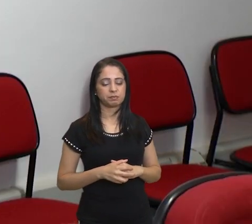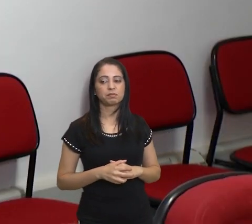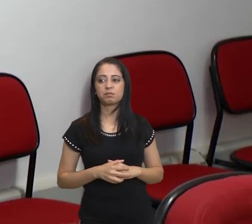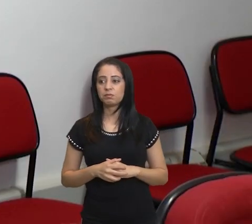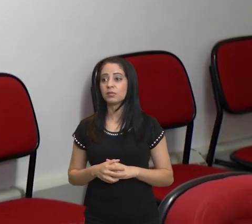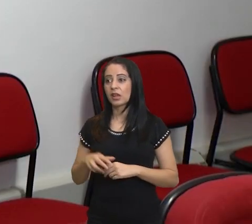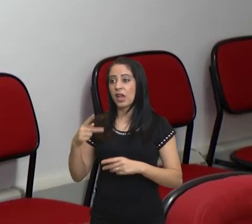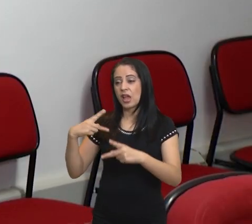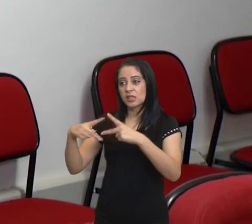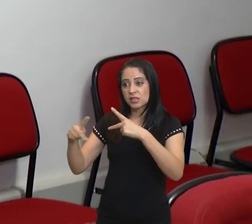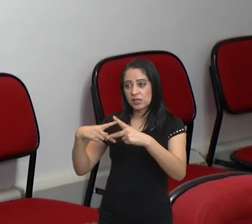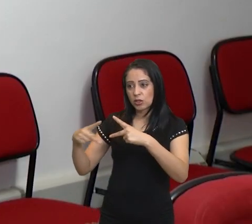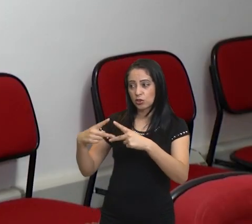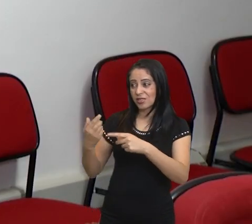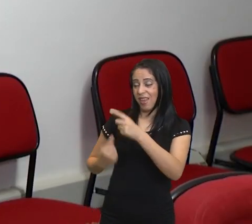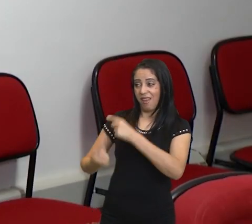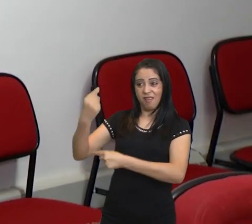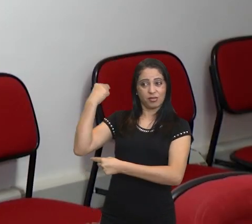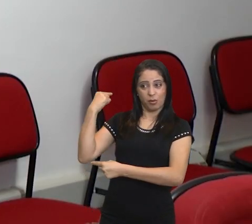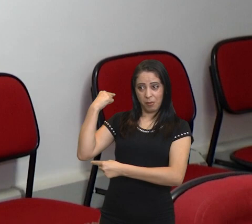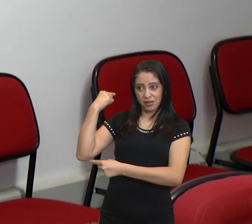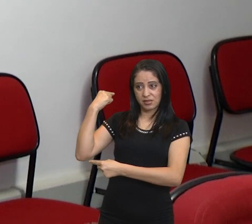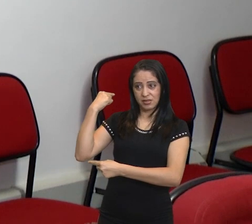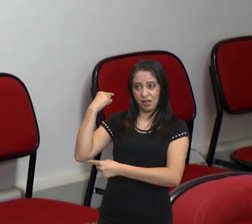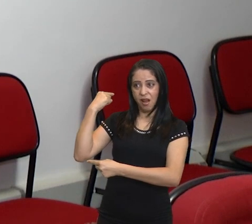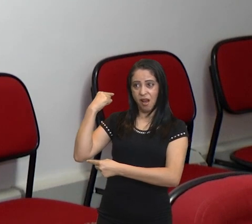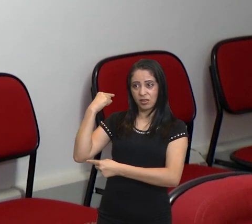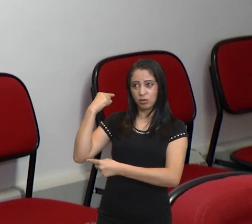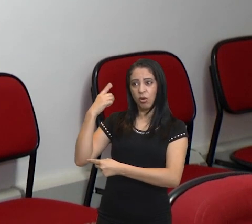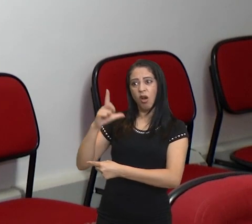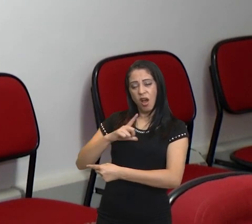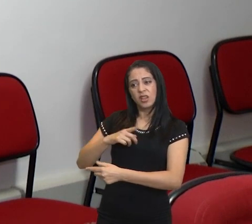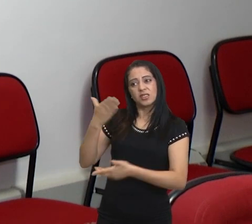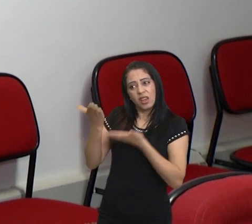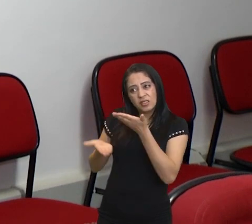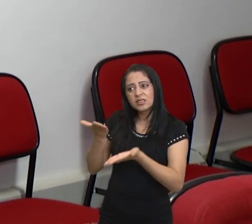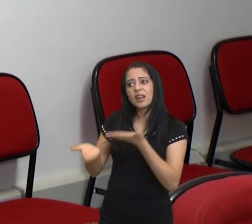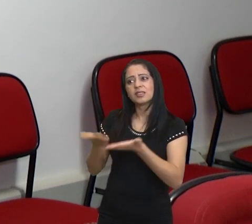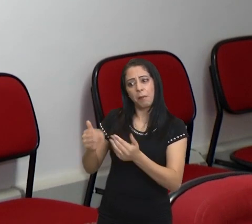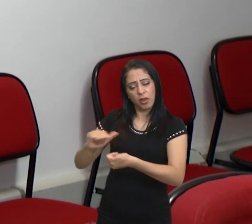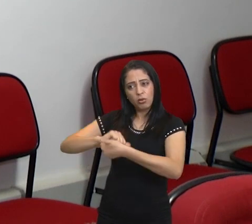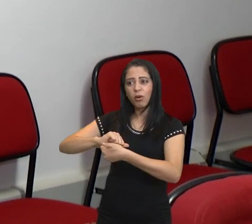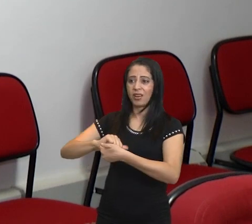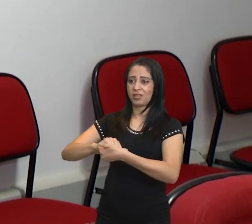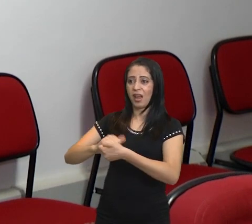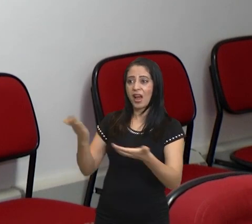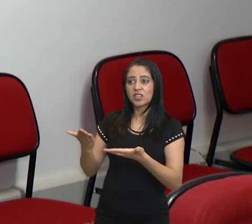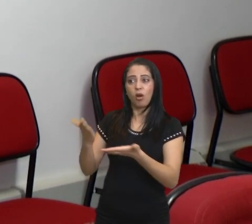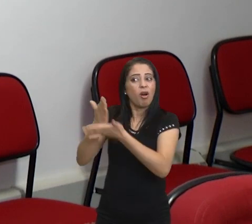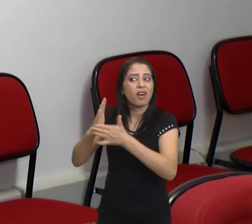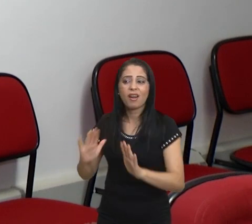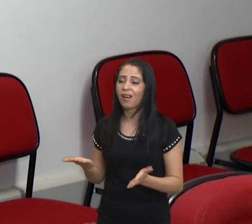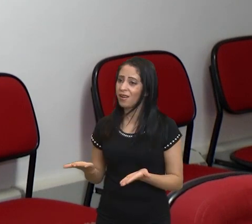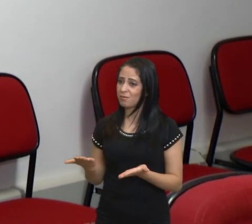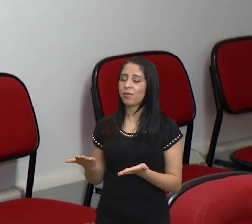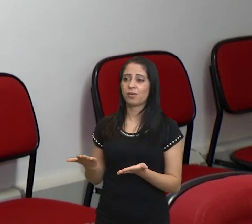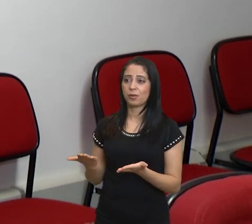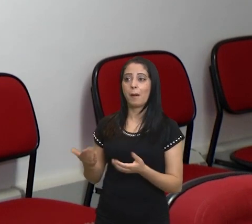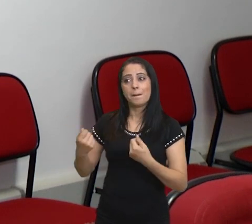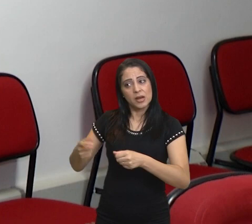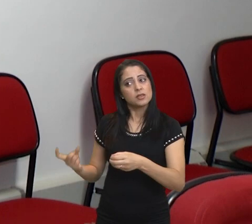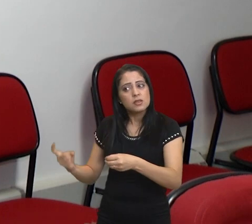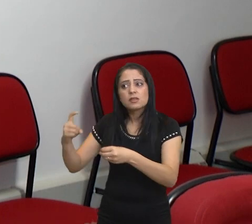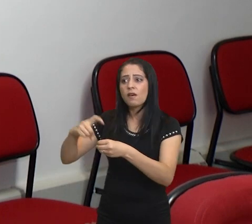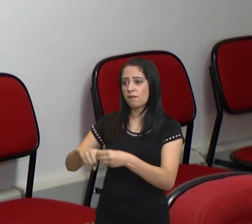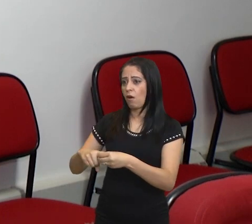como pioneiro, que já capacitou até outras cidades, que volte a ter um serviço de qualidade. E não é